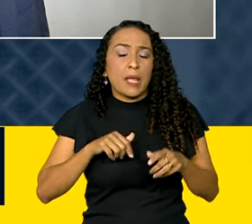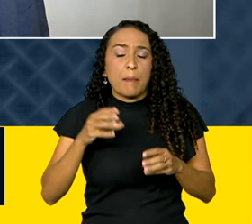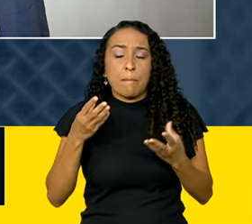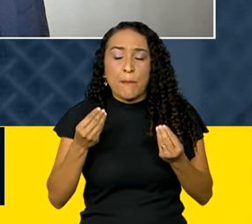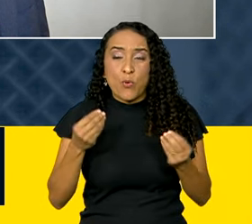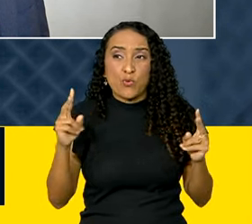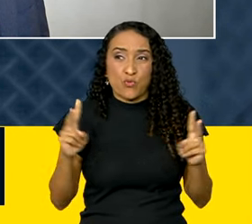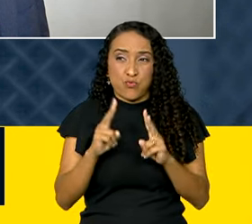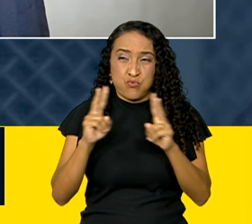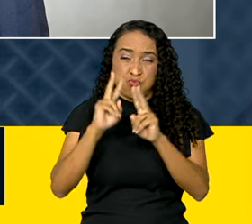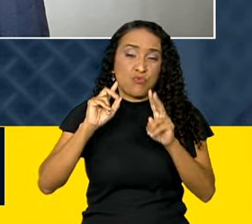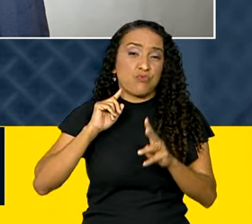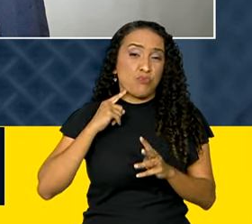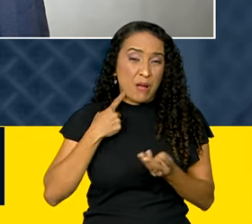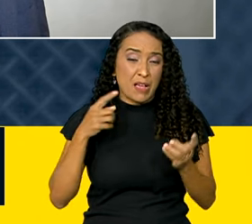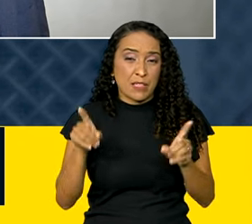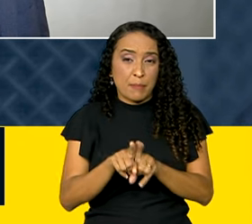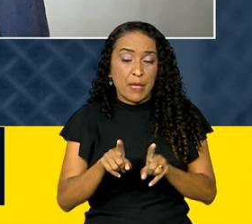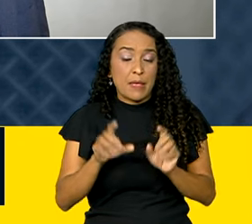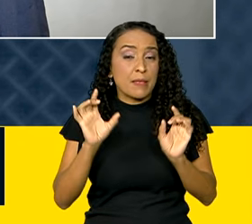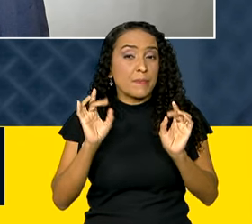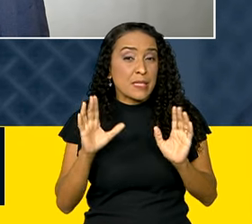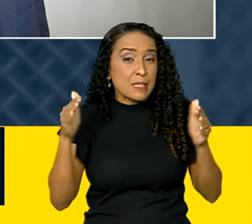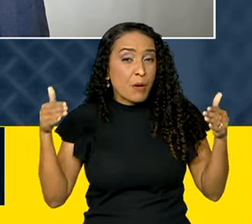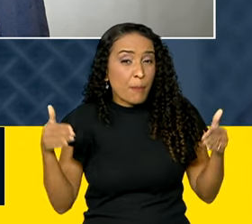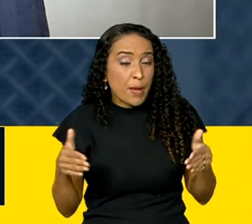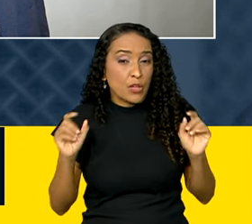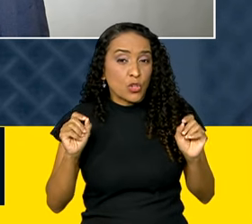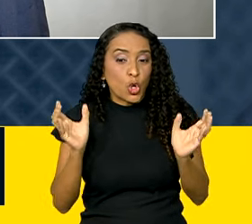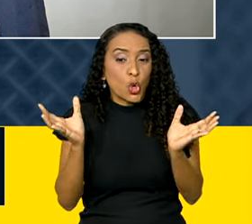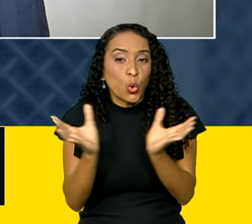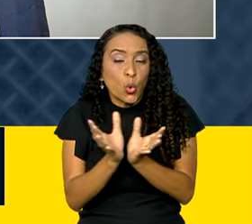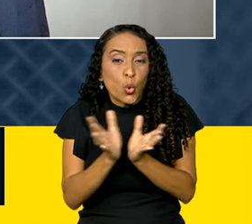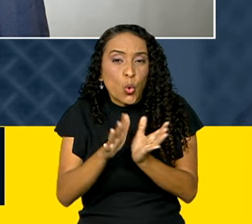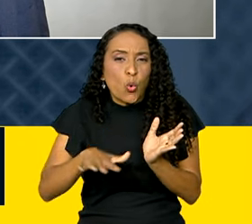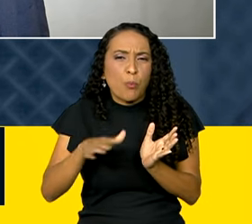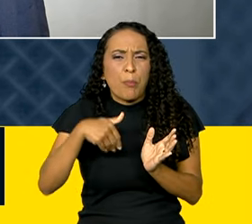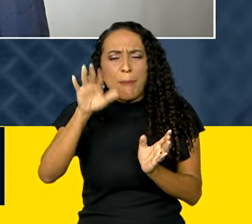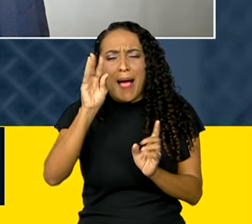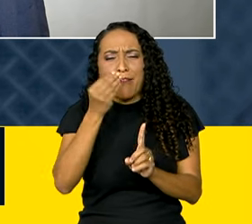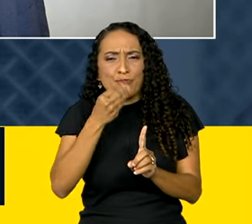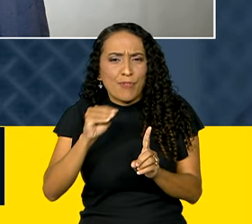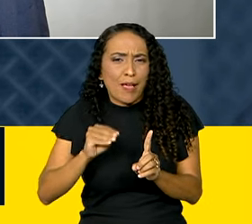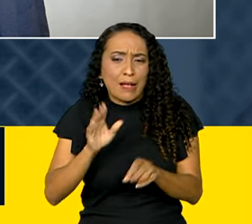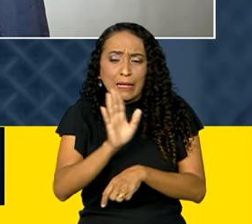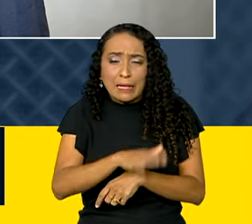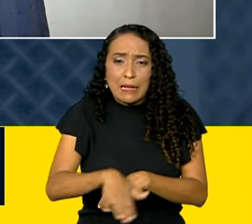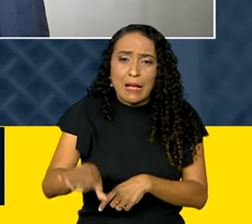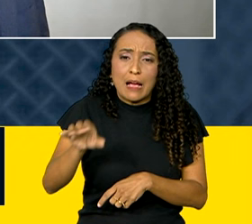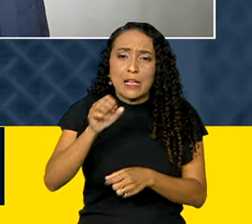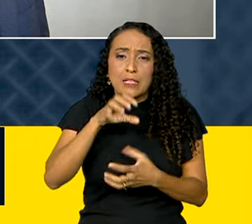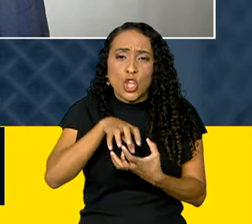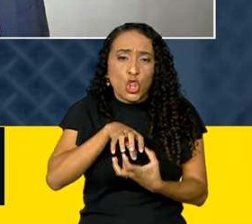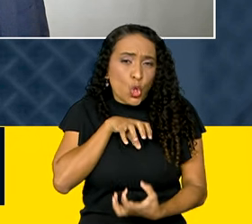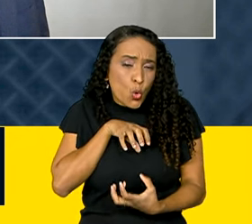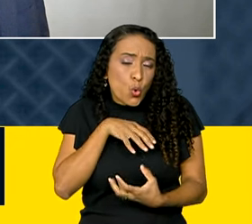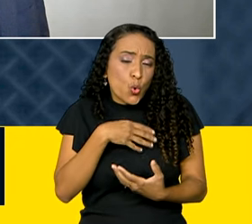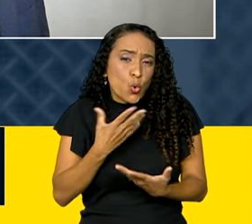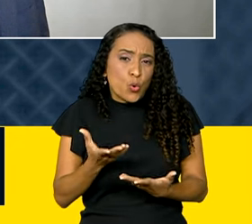muita fumaça, especialmente para grupos mais vulneráveis, como crianças,